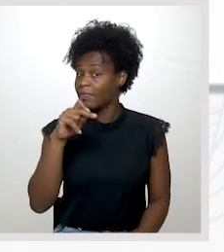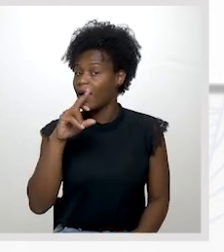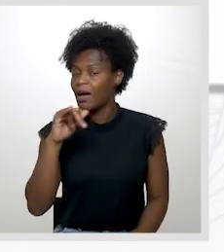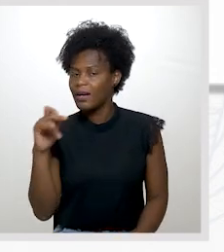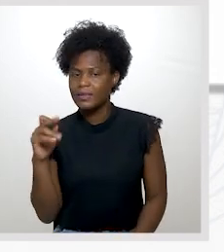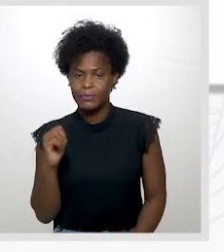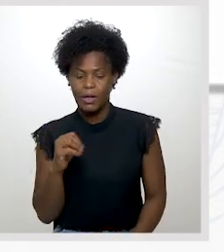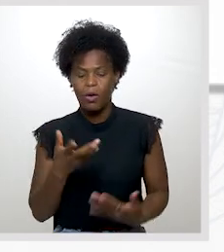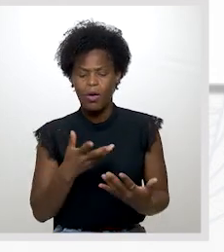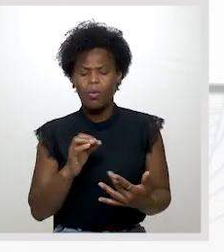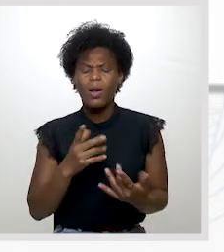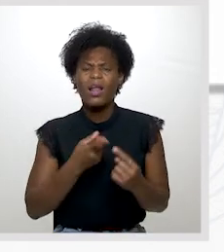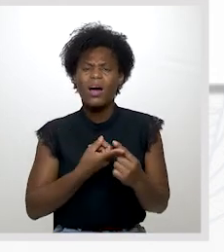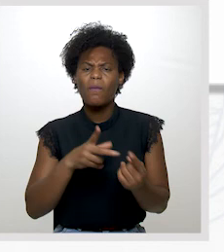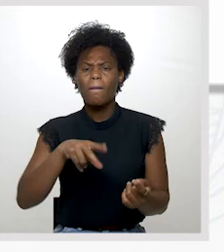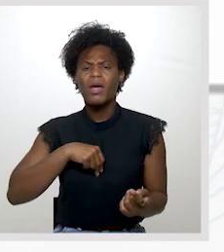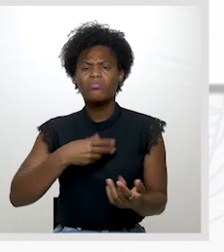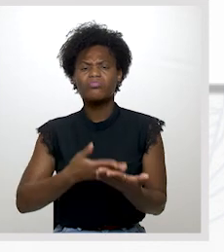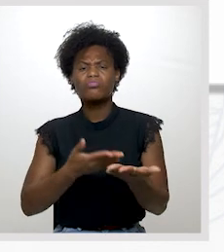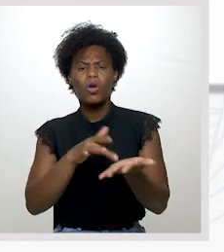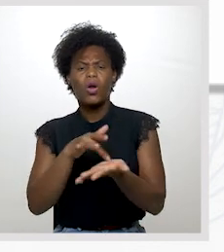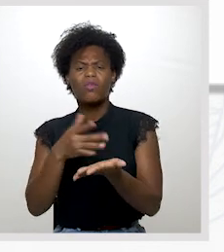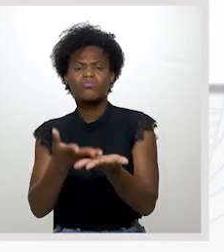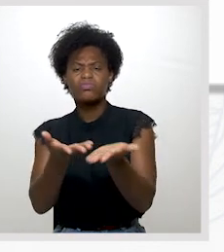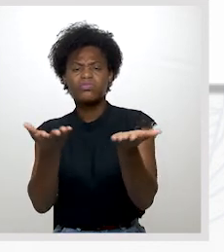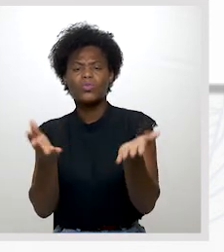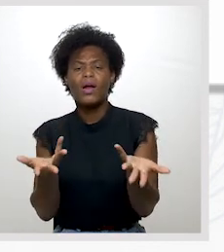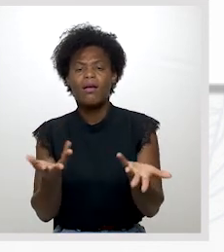foi agraciado com o Prêmio Nobel da Literatura?